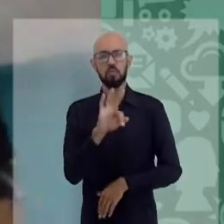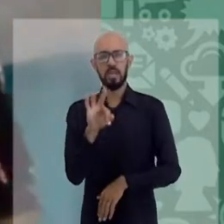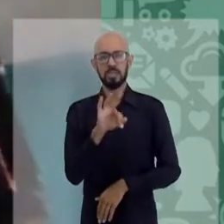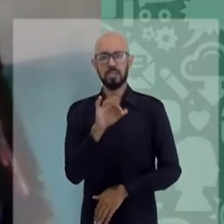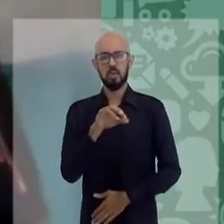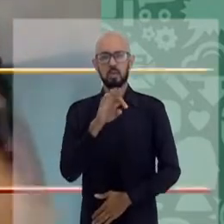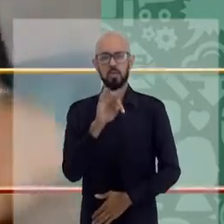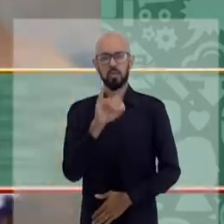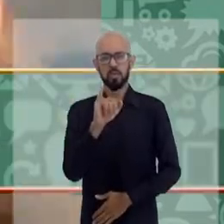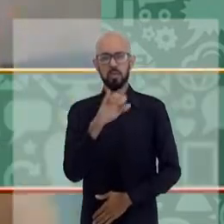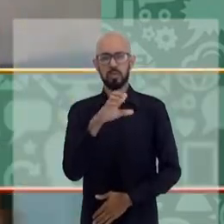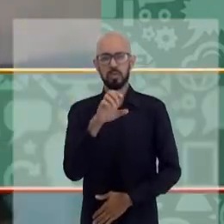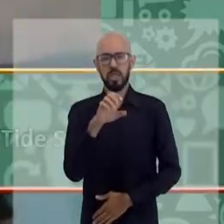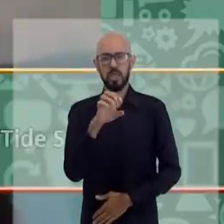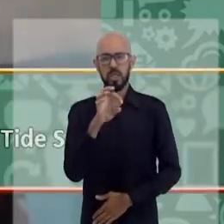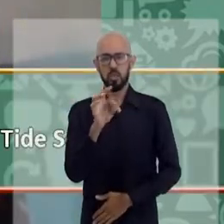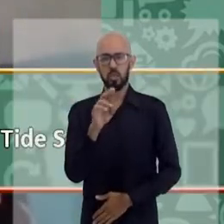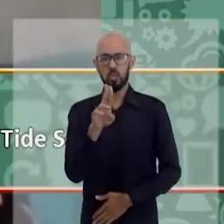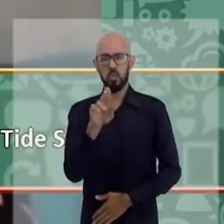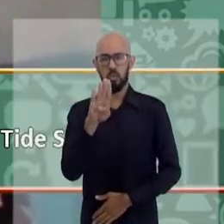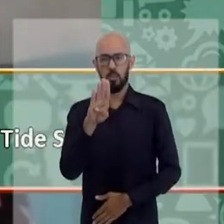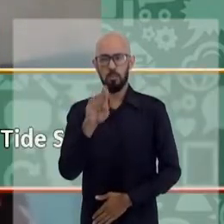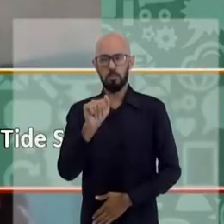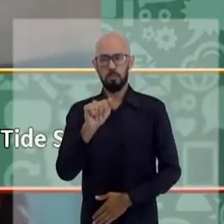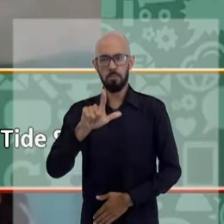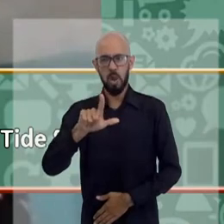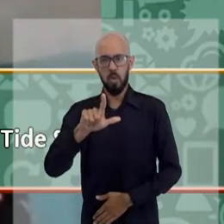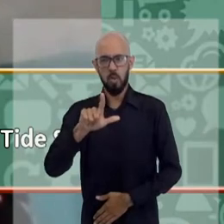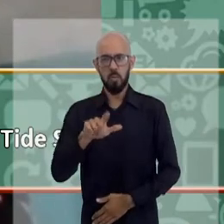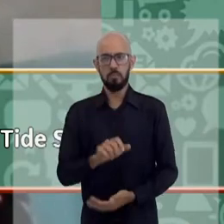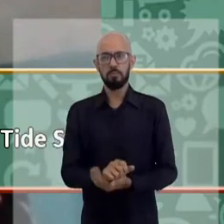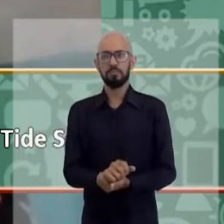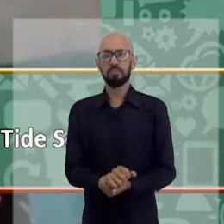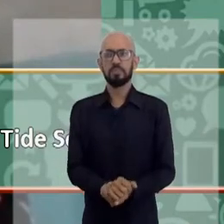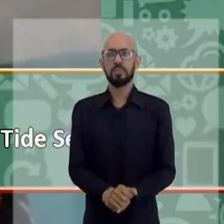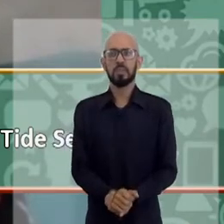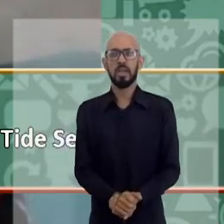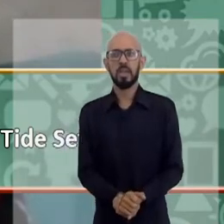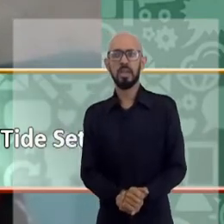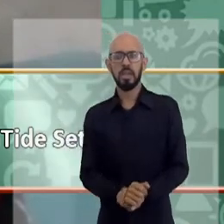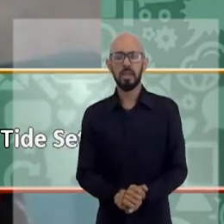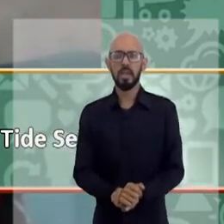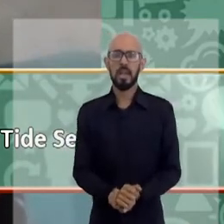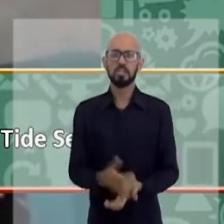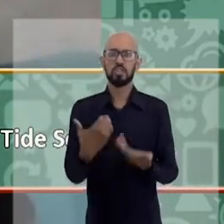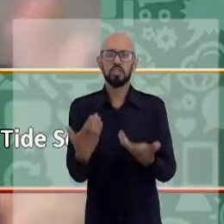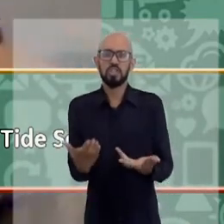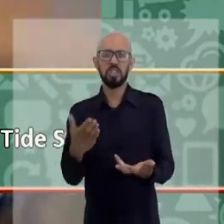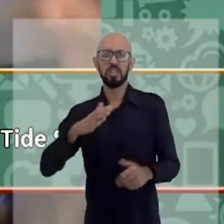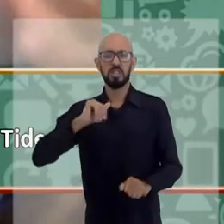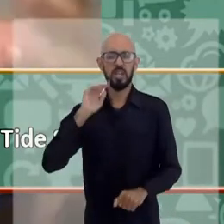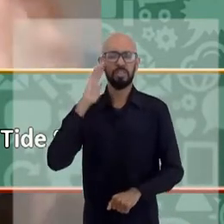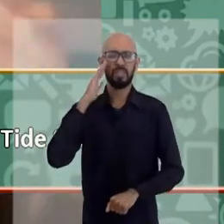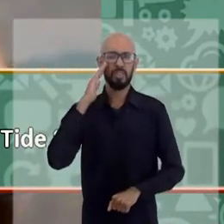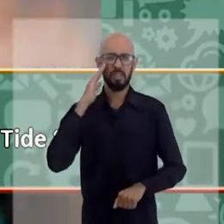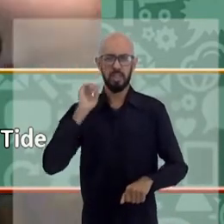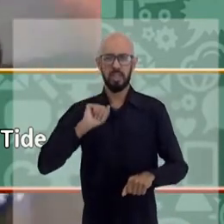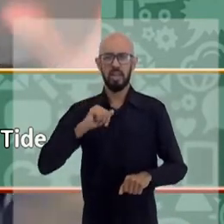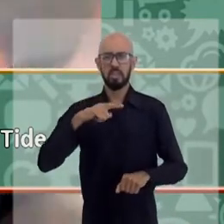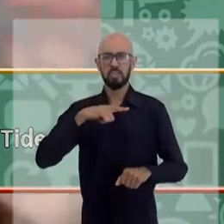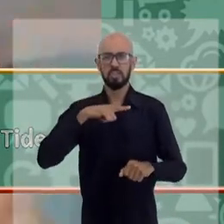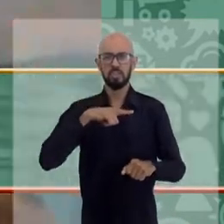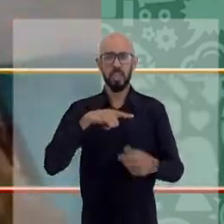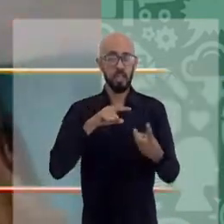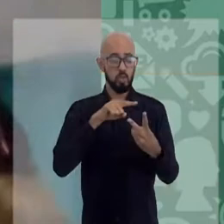Avaaz também, eu também o que mobilizou ali a Avaaz nesse momento. A gente queria entender, basicamente, assim, como são